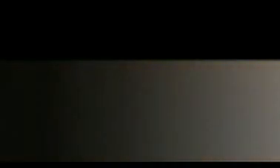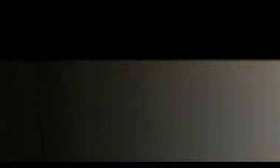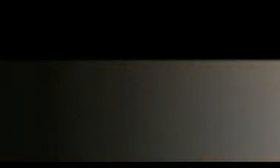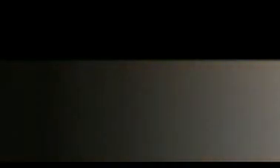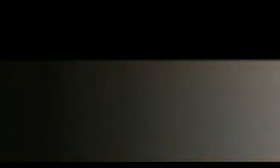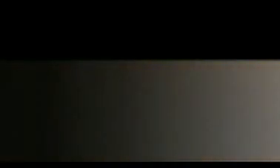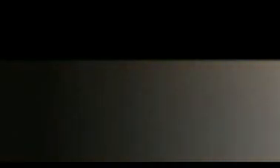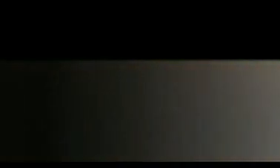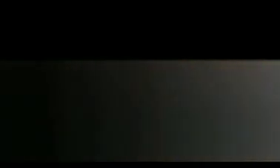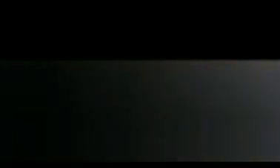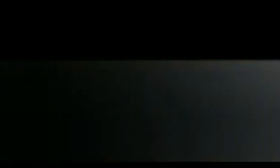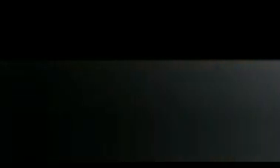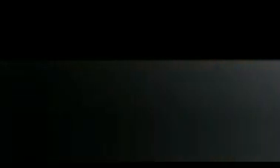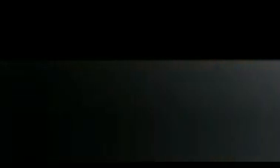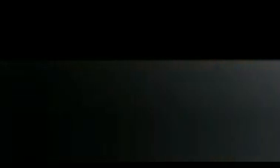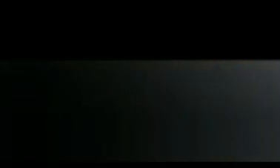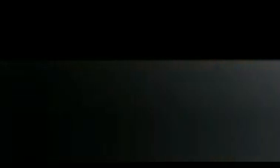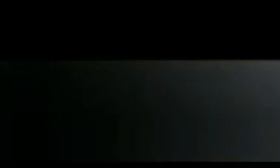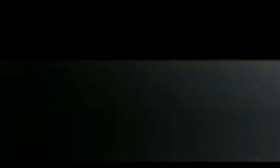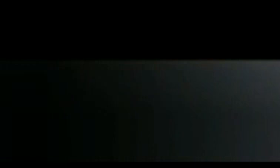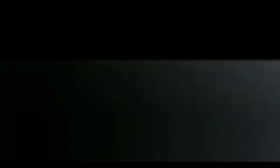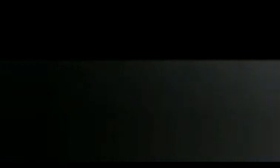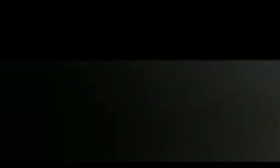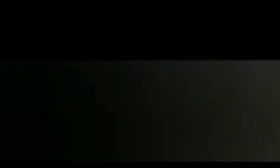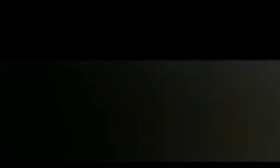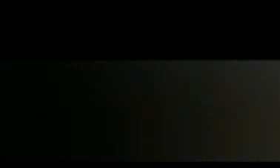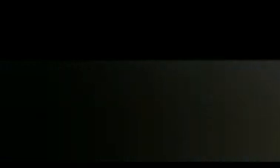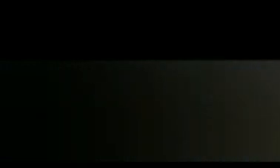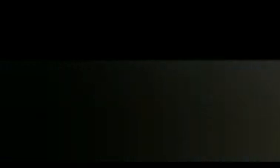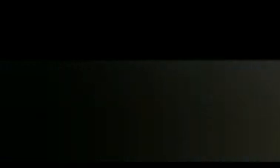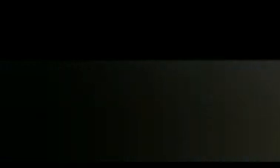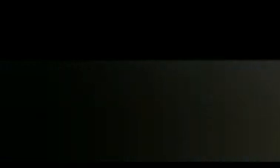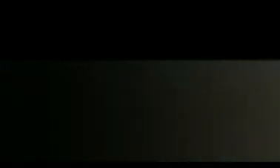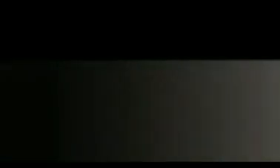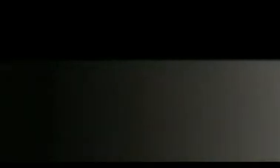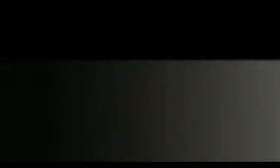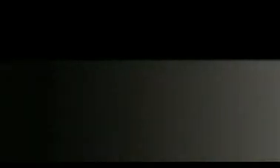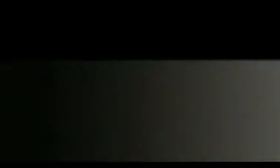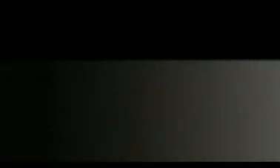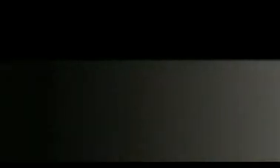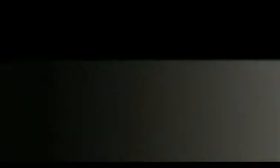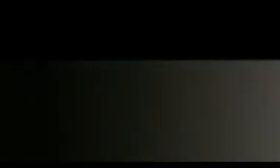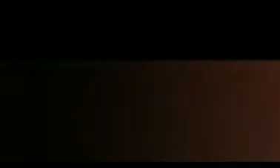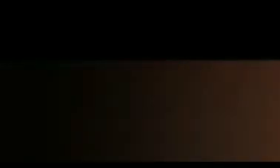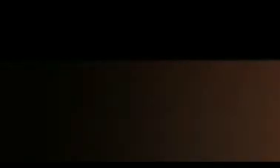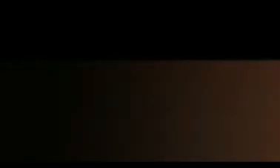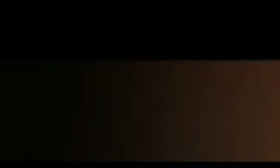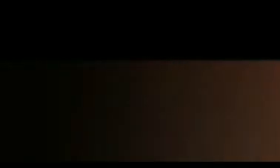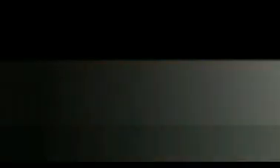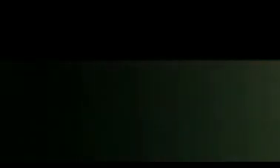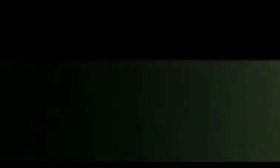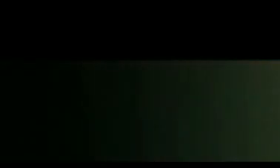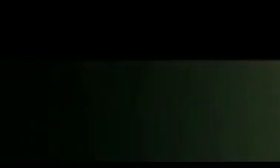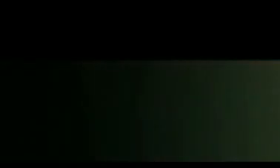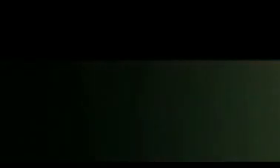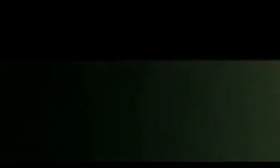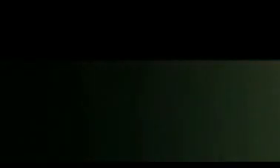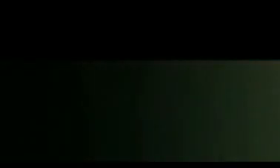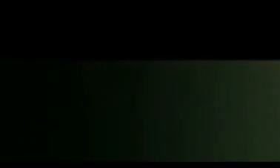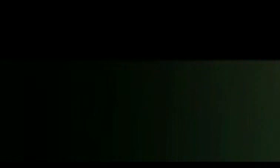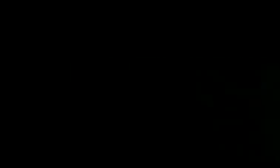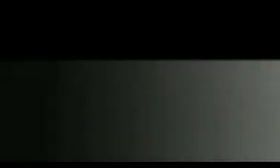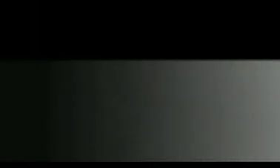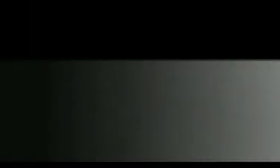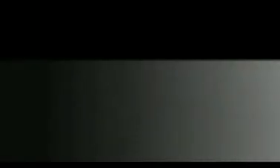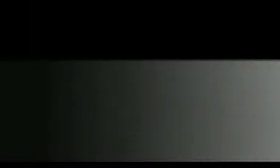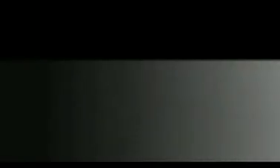potência do mundo. Respeitou e respeita a ciência, a pesquisa e seus pesquisadores. Respeita os nativos e o meio ambiente do